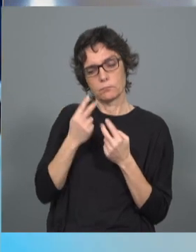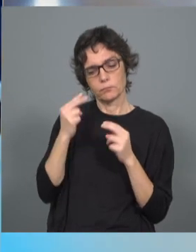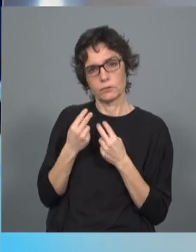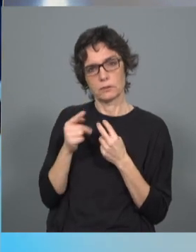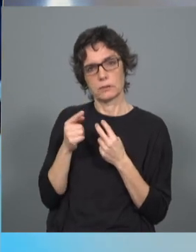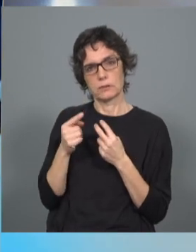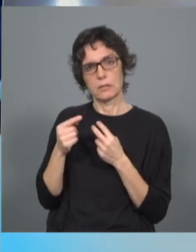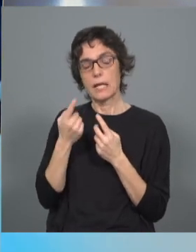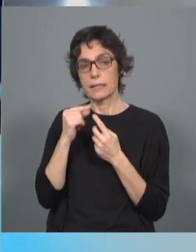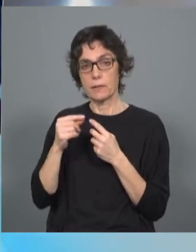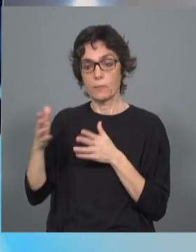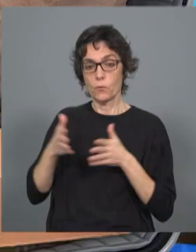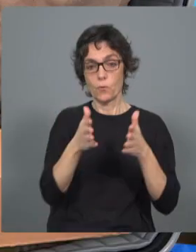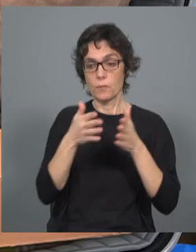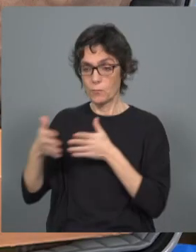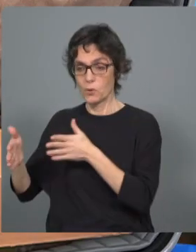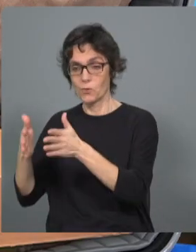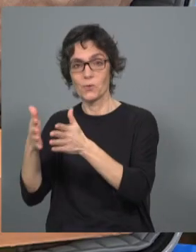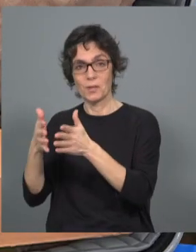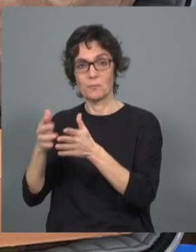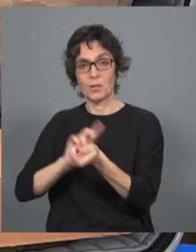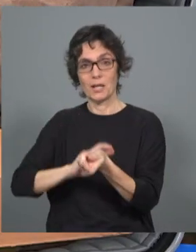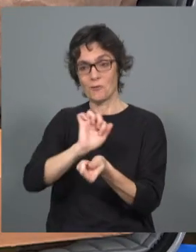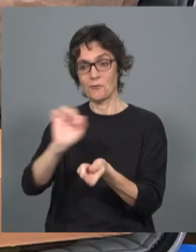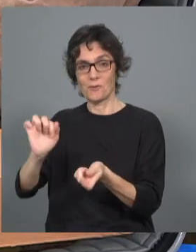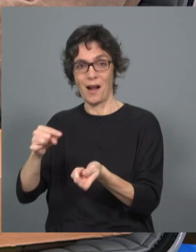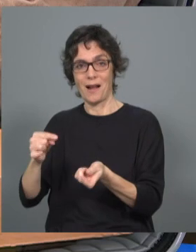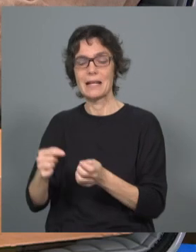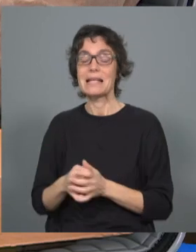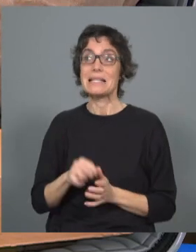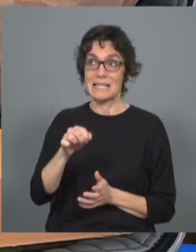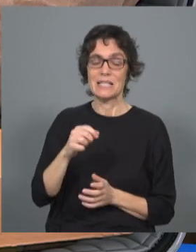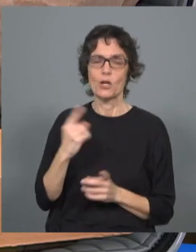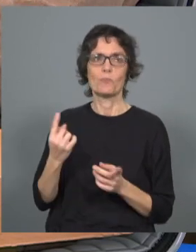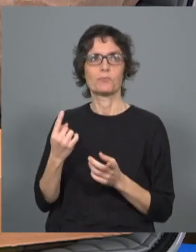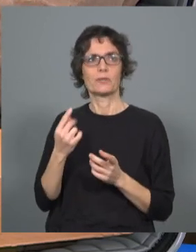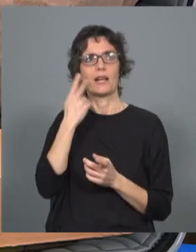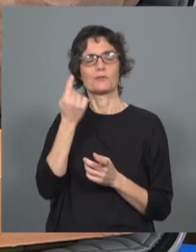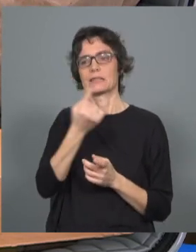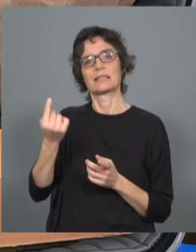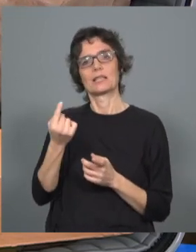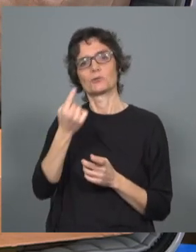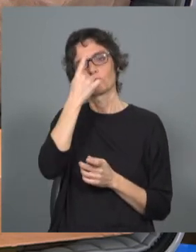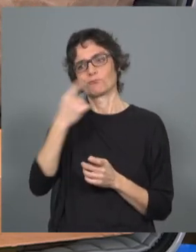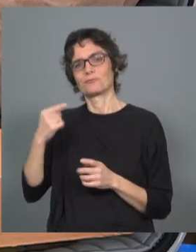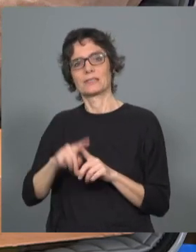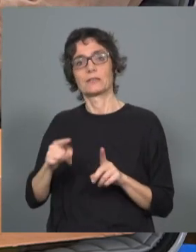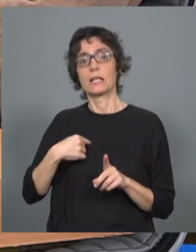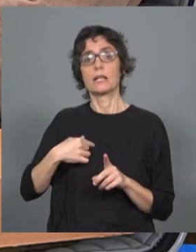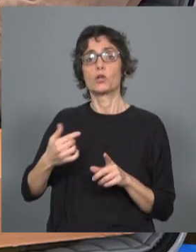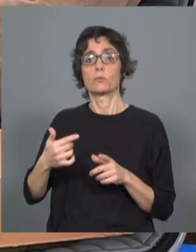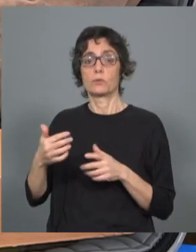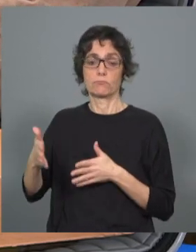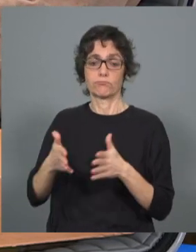ao seu ritmo, não é? Porque de facto também o ponto de partida foi diferente, não é? E eu acompanhei este